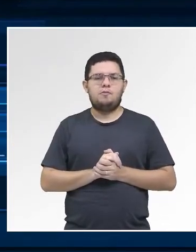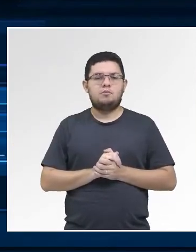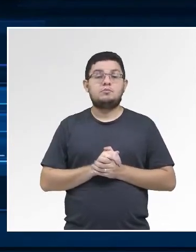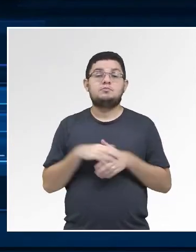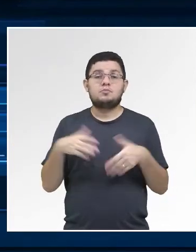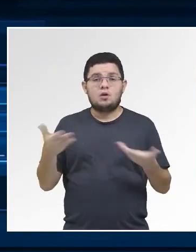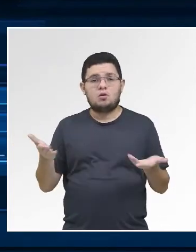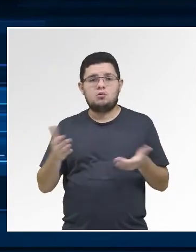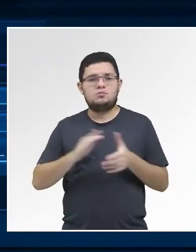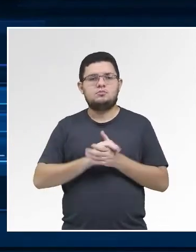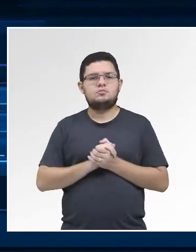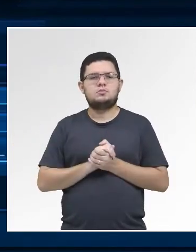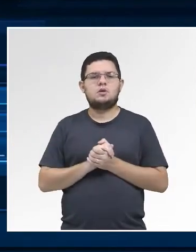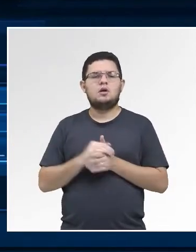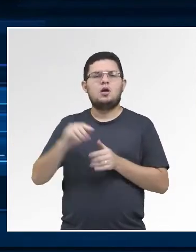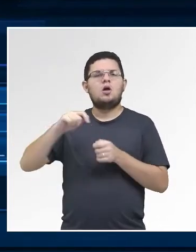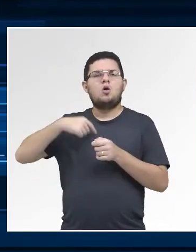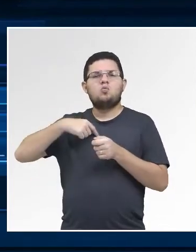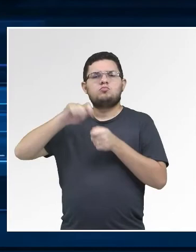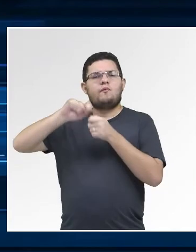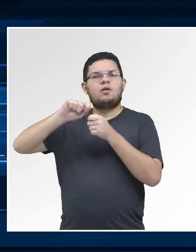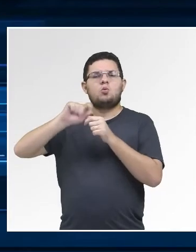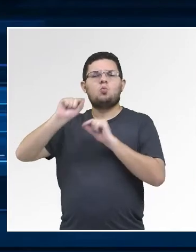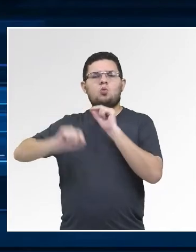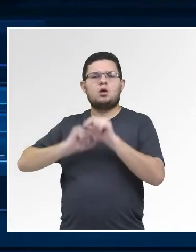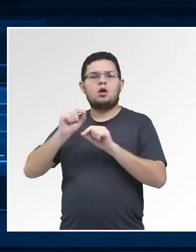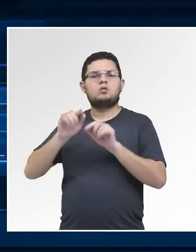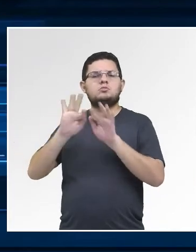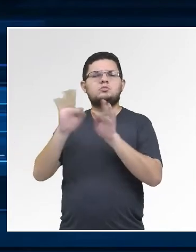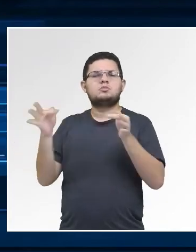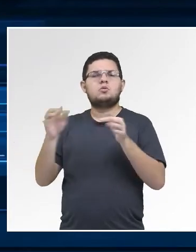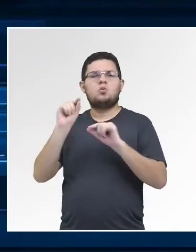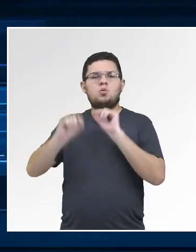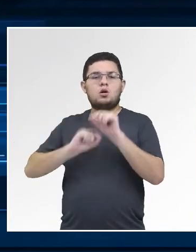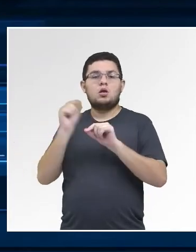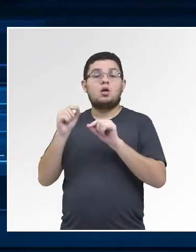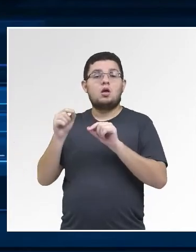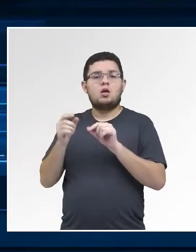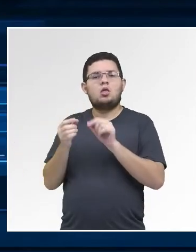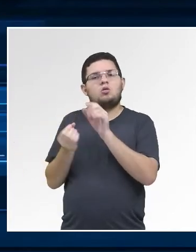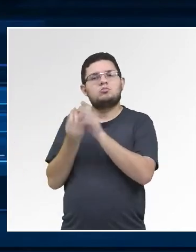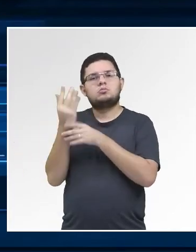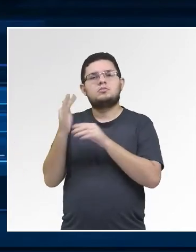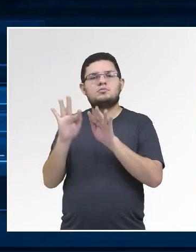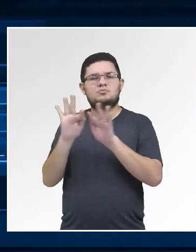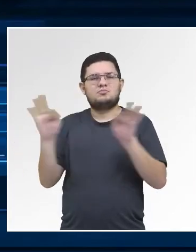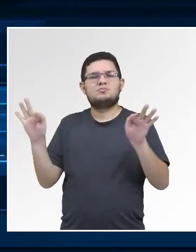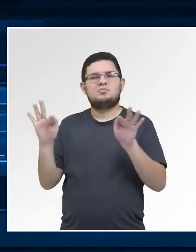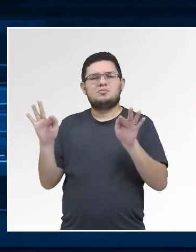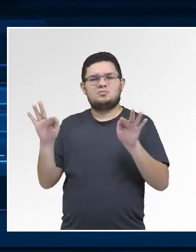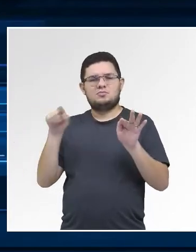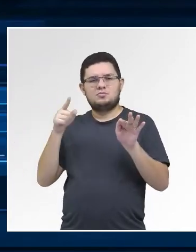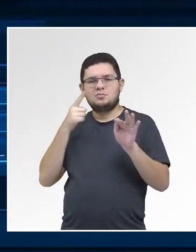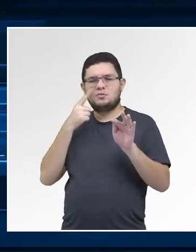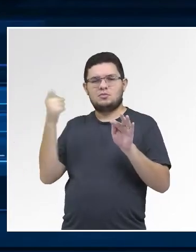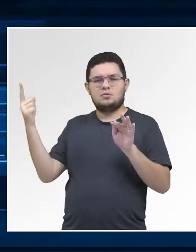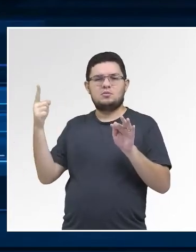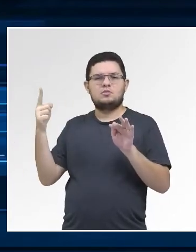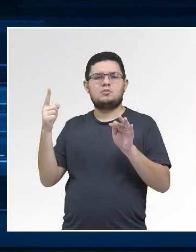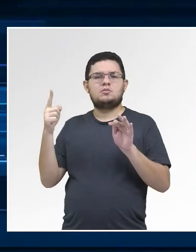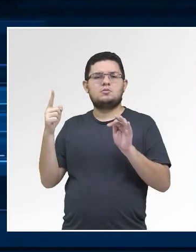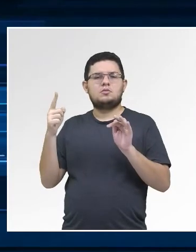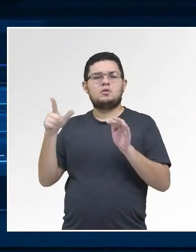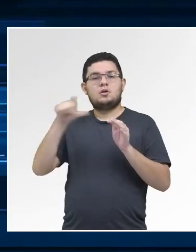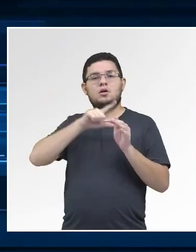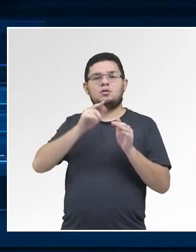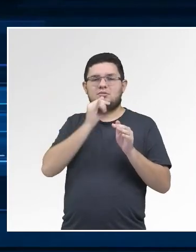Então, o que eu tenho que fazer é muito simples. Eu vou montar frases afirmativas, como nós vimos, né? Incansavelmente agora